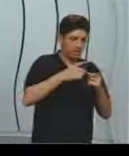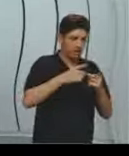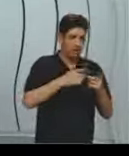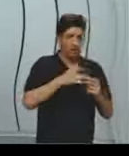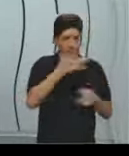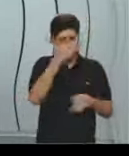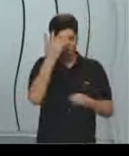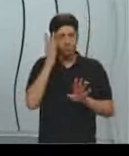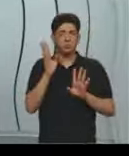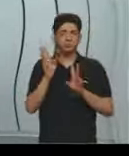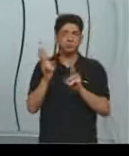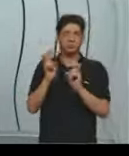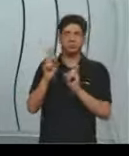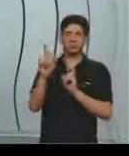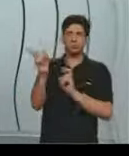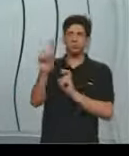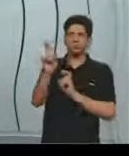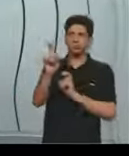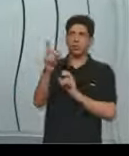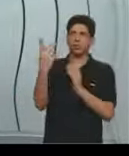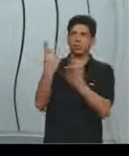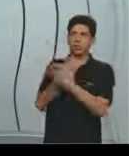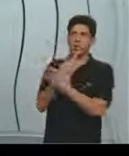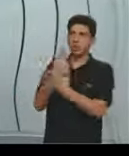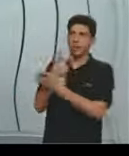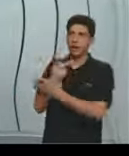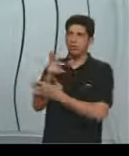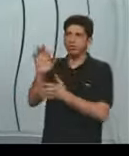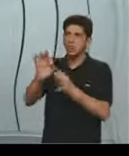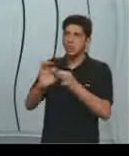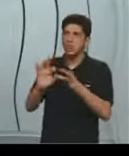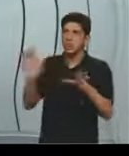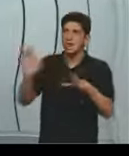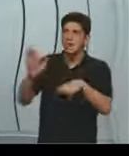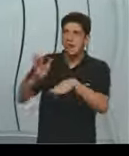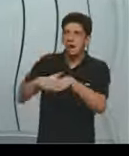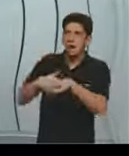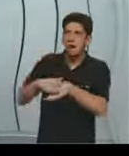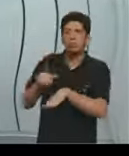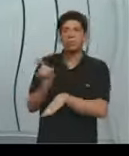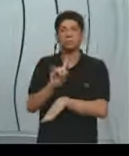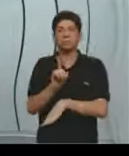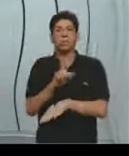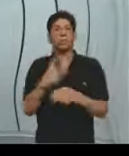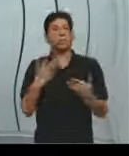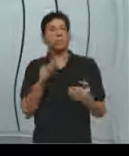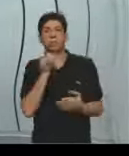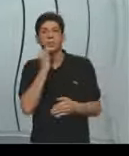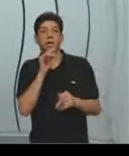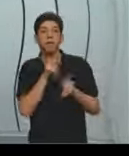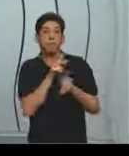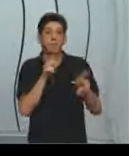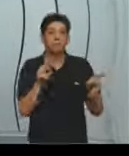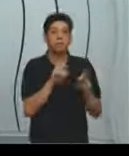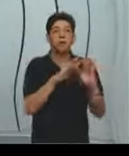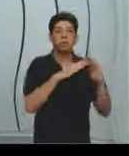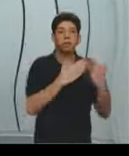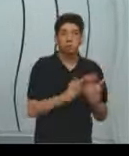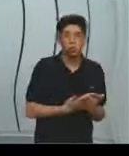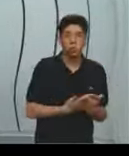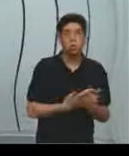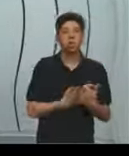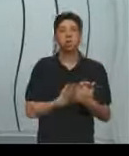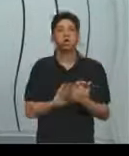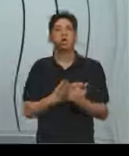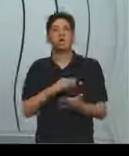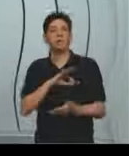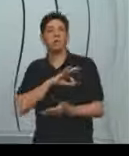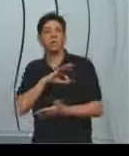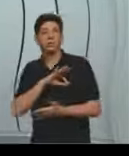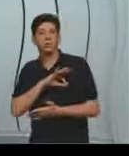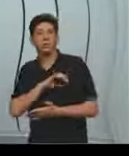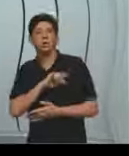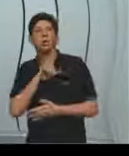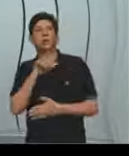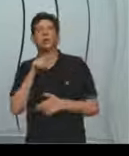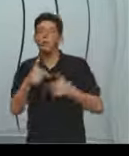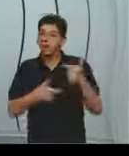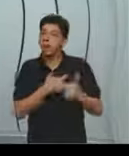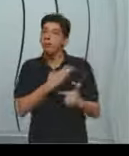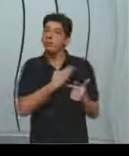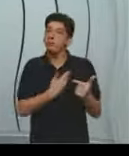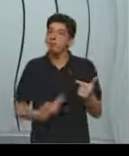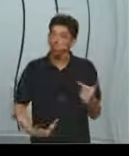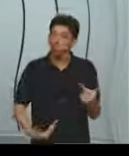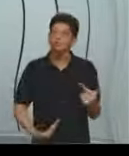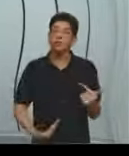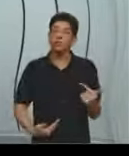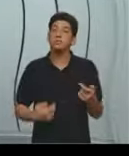que não que assim como é o professor da escola policial enfim todo mundo são servidores públicos e eles precisam